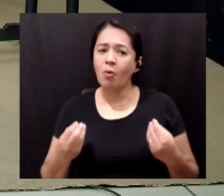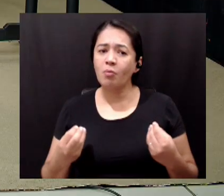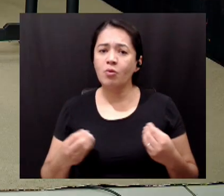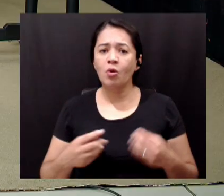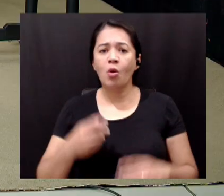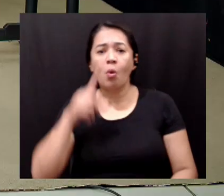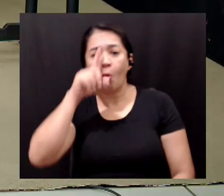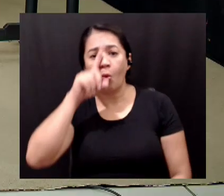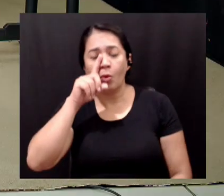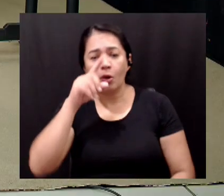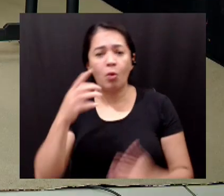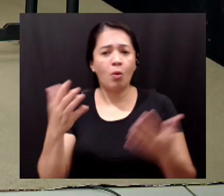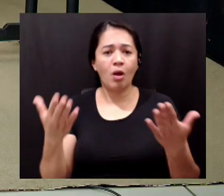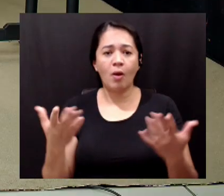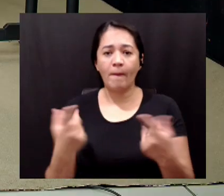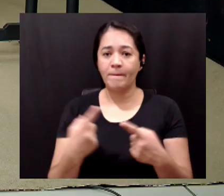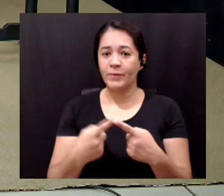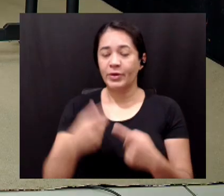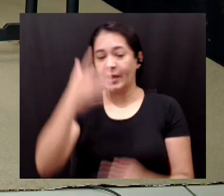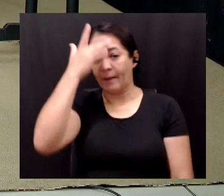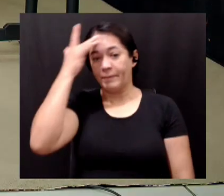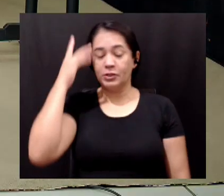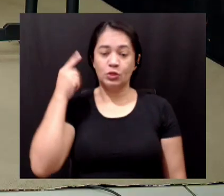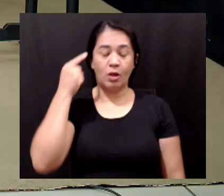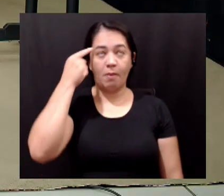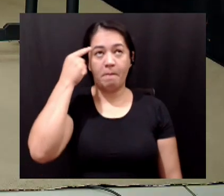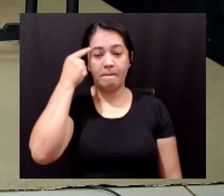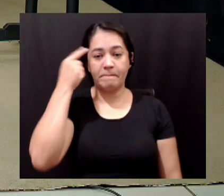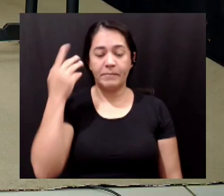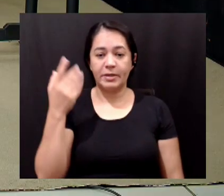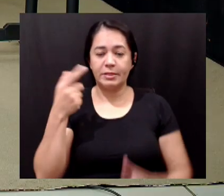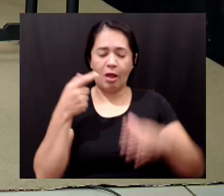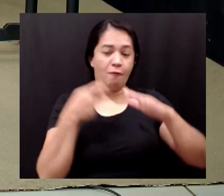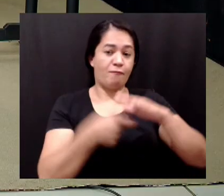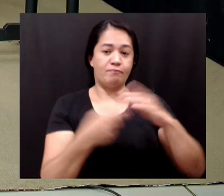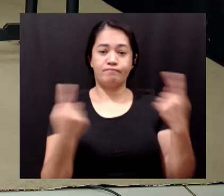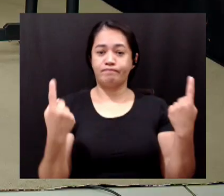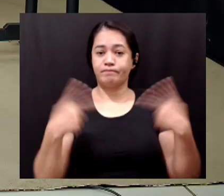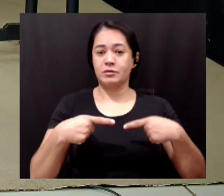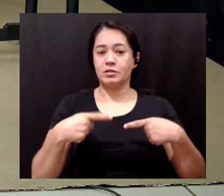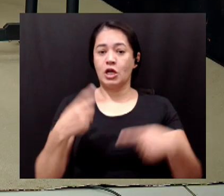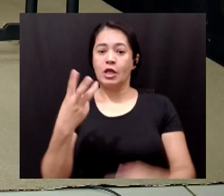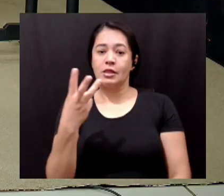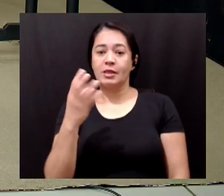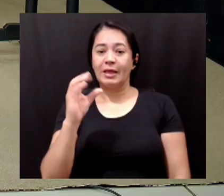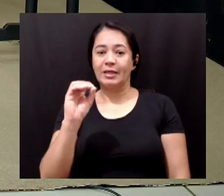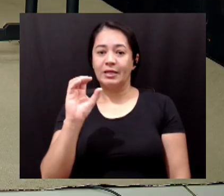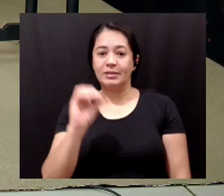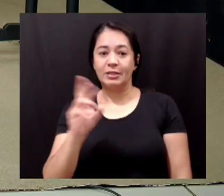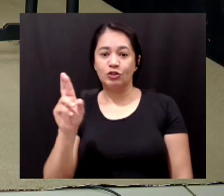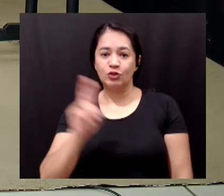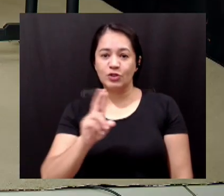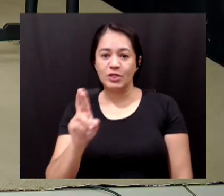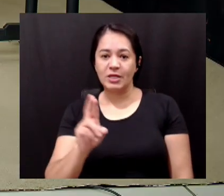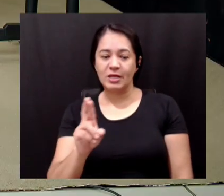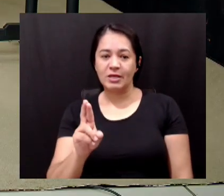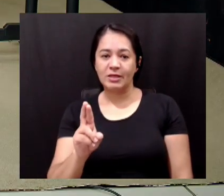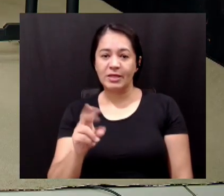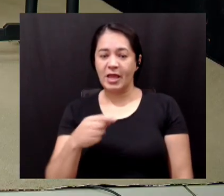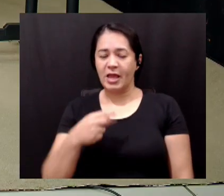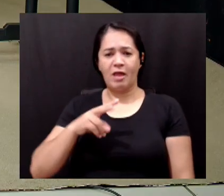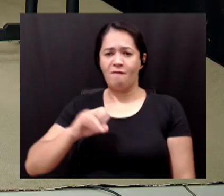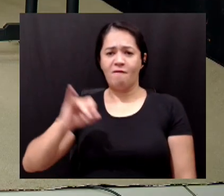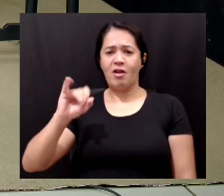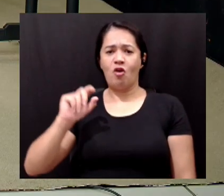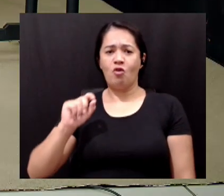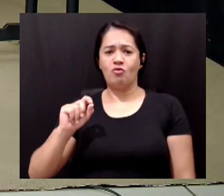Porque a pessoa acha que ela vai investir lá R$300 e, como diz a propaganda, ela vai ter um retorno aí de 4,